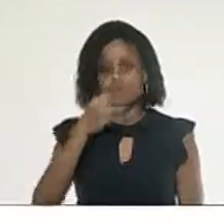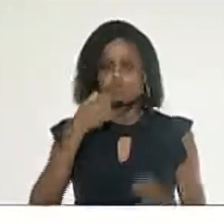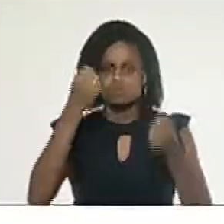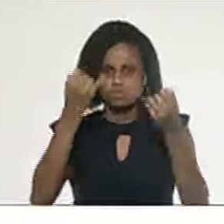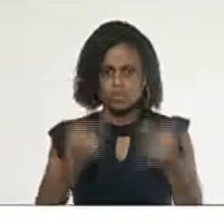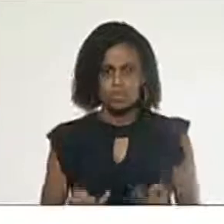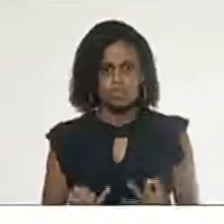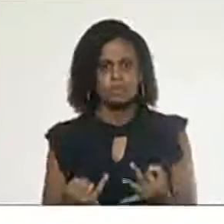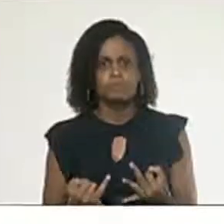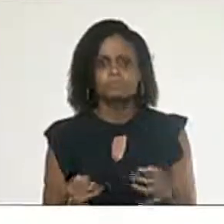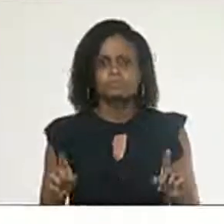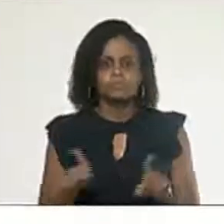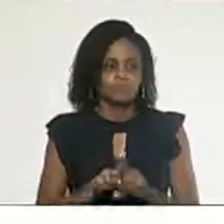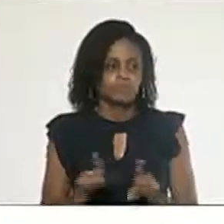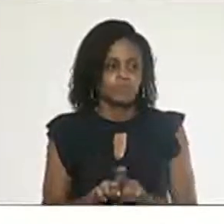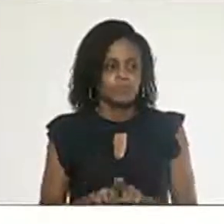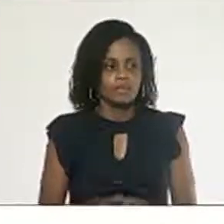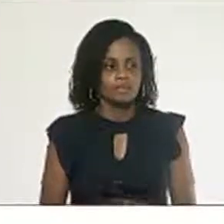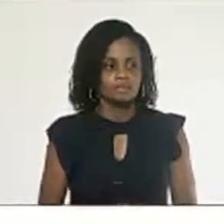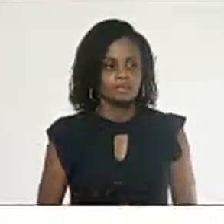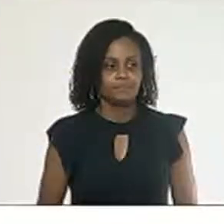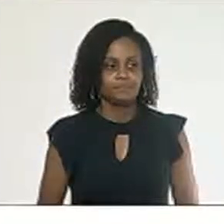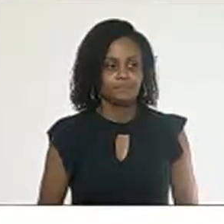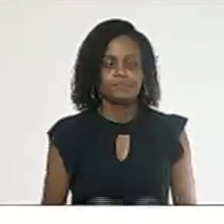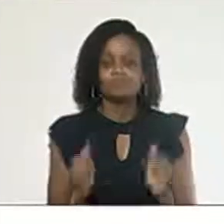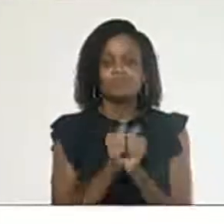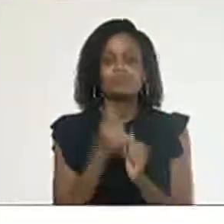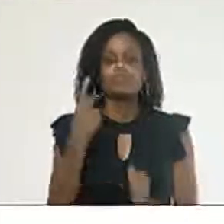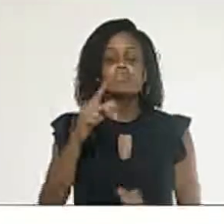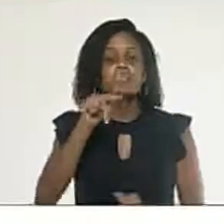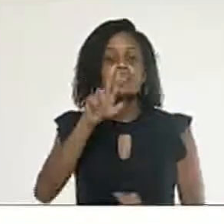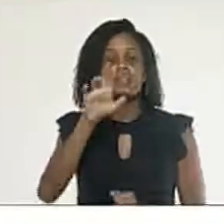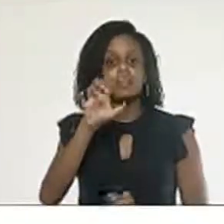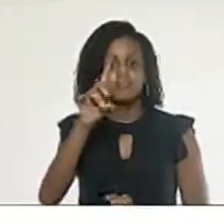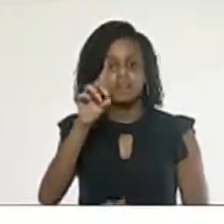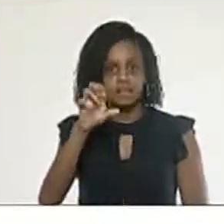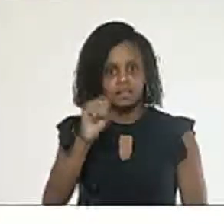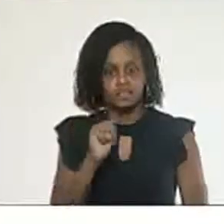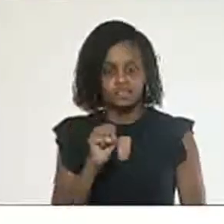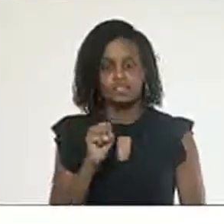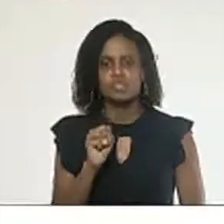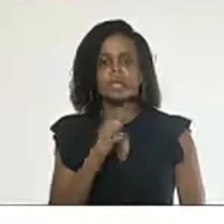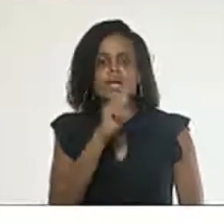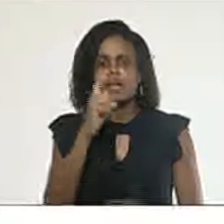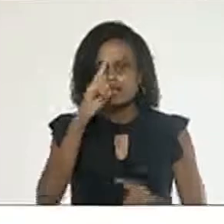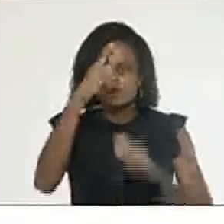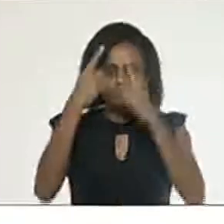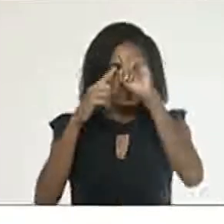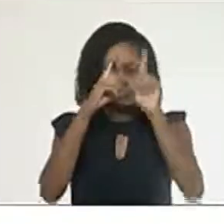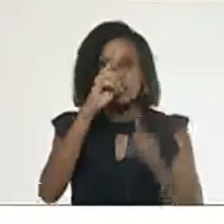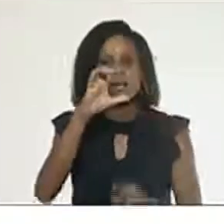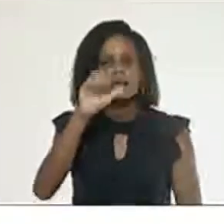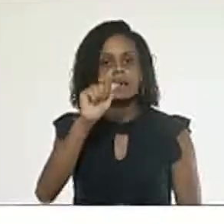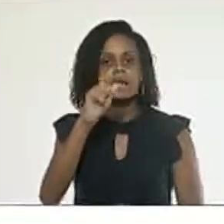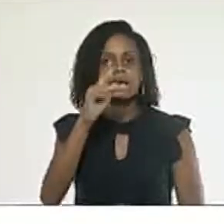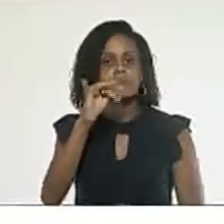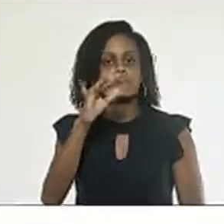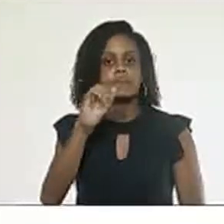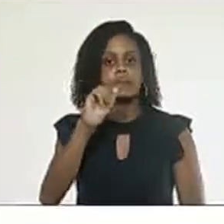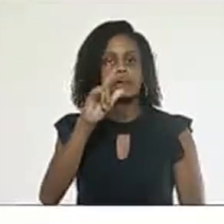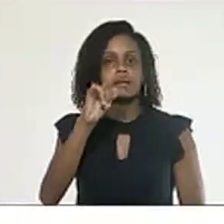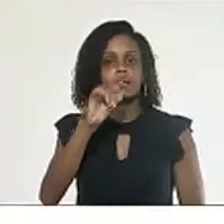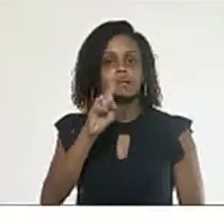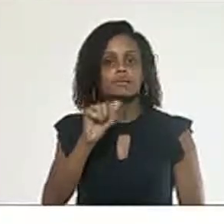aprendida aí com o seu Guedes. Foi ele que foi o mentor da capitalização no Chile.